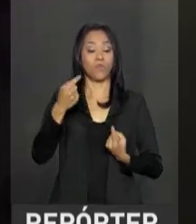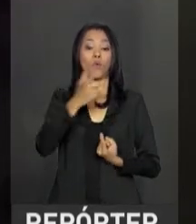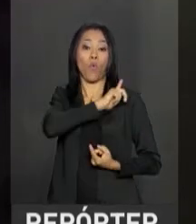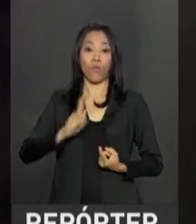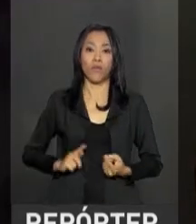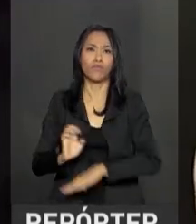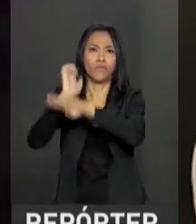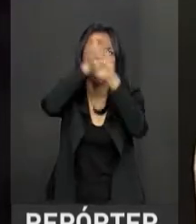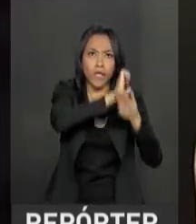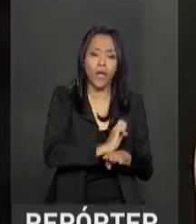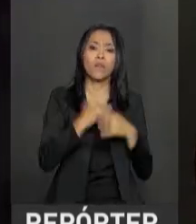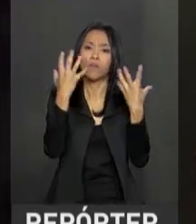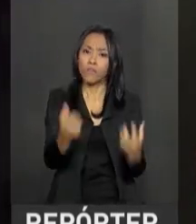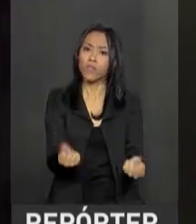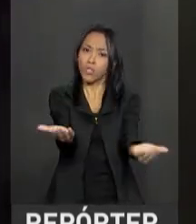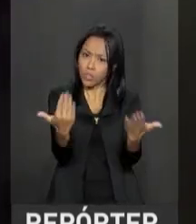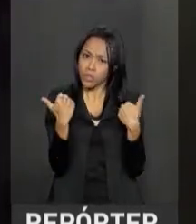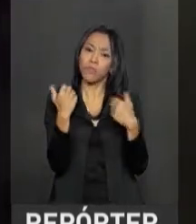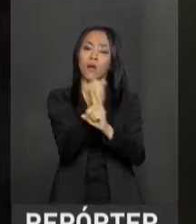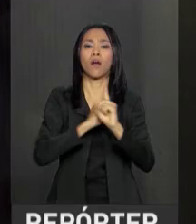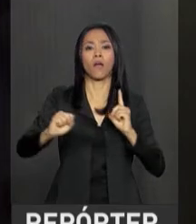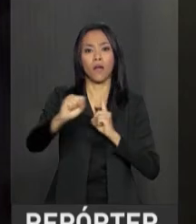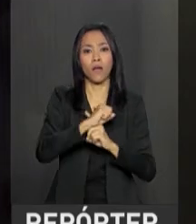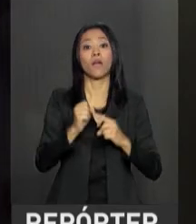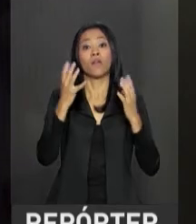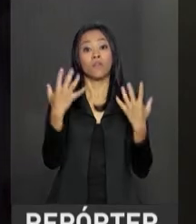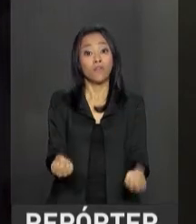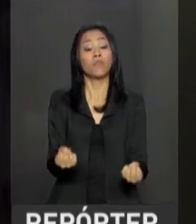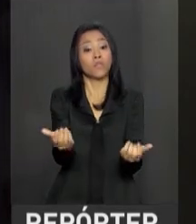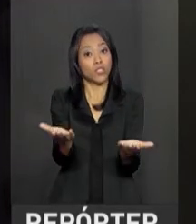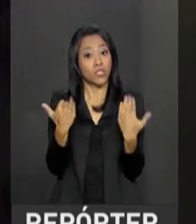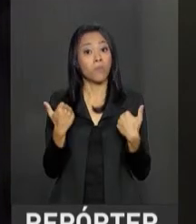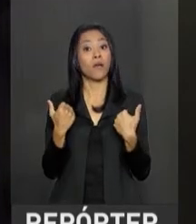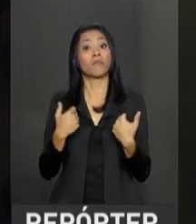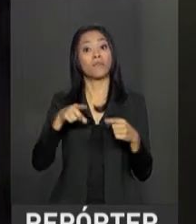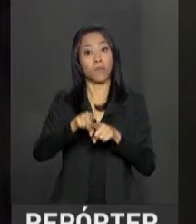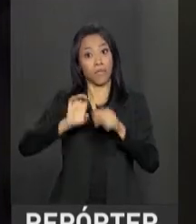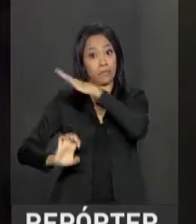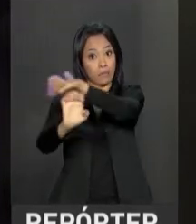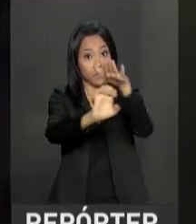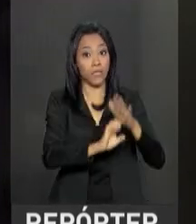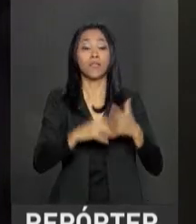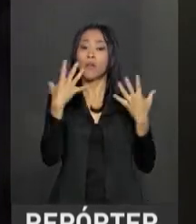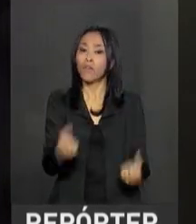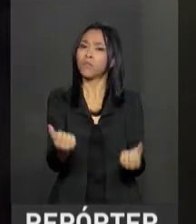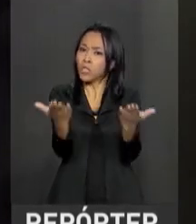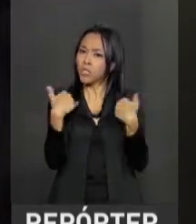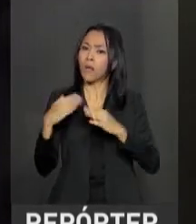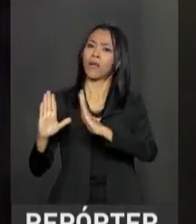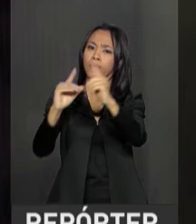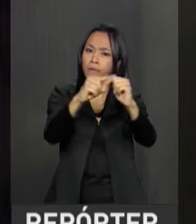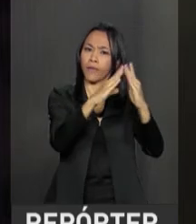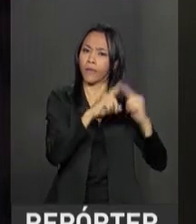a comunidade a sociedade a participar vamos chamar o pib brasileiro a ter emoção empresarial pela segurança vamos chamar a igreja vamos chamar os